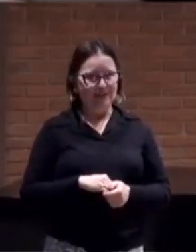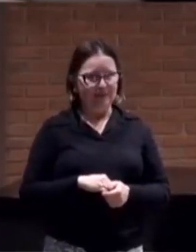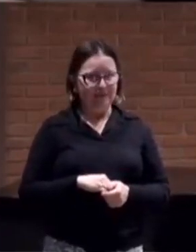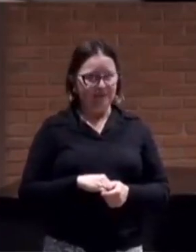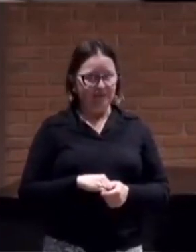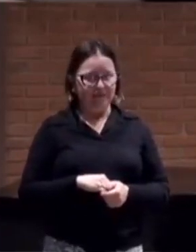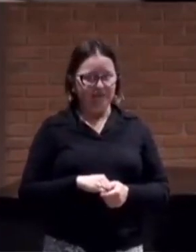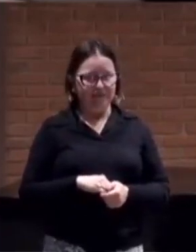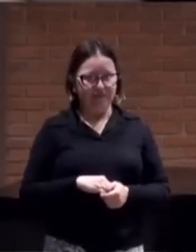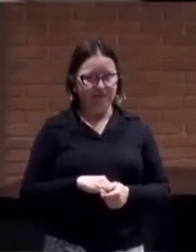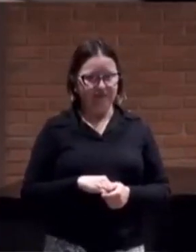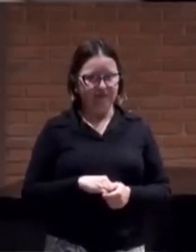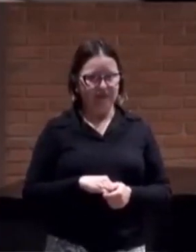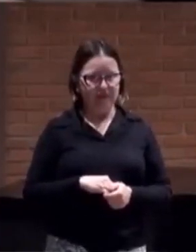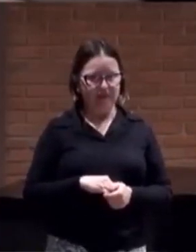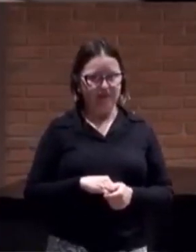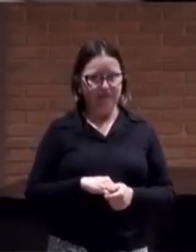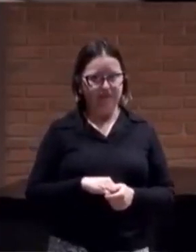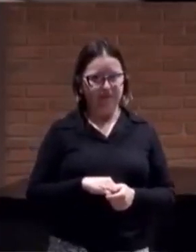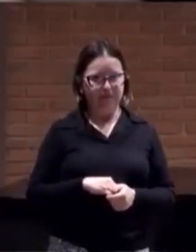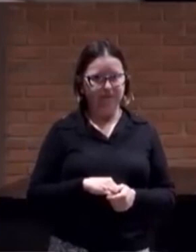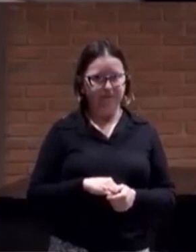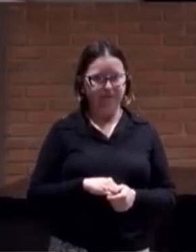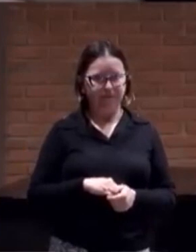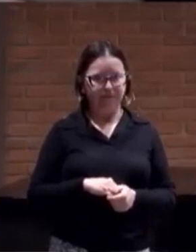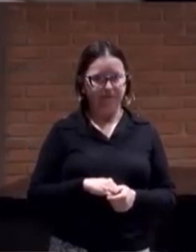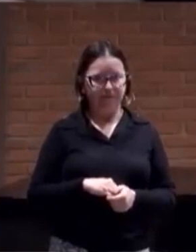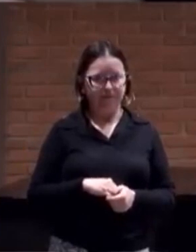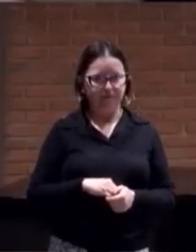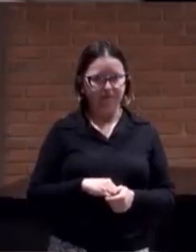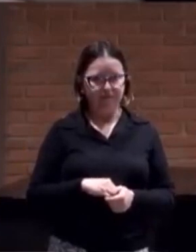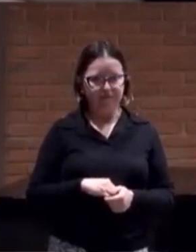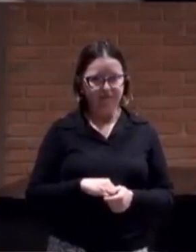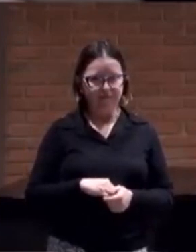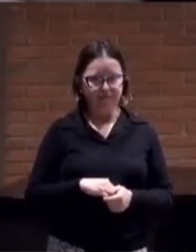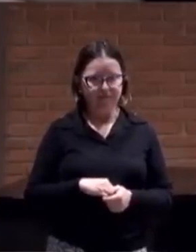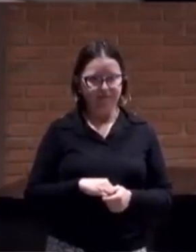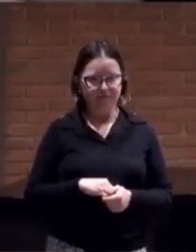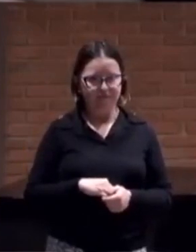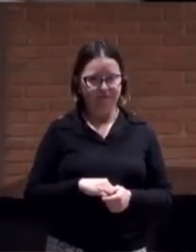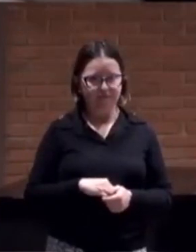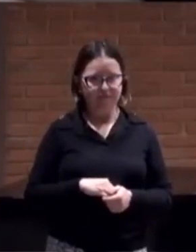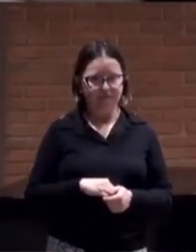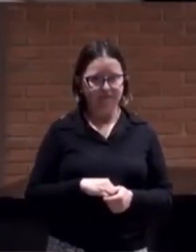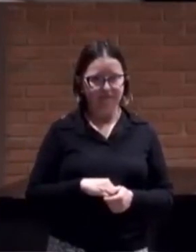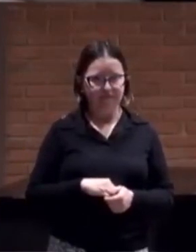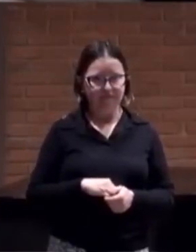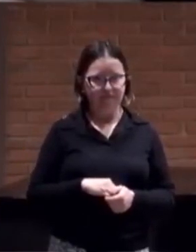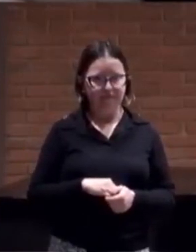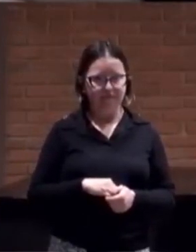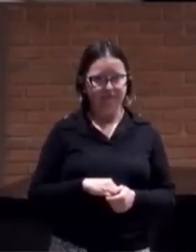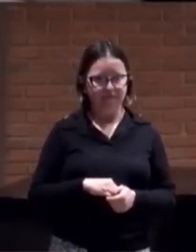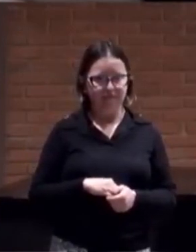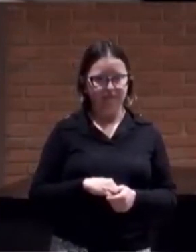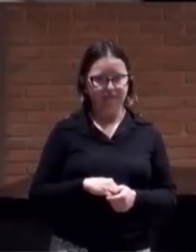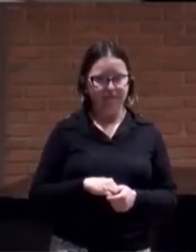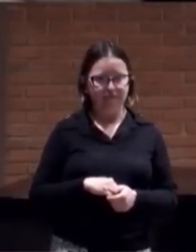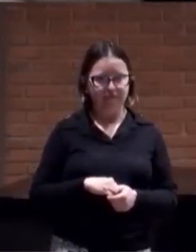Eu vou só botar pimenta aqui. Mas essa turma que hoje se